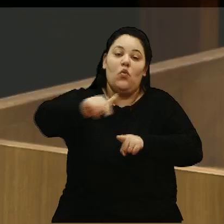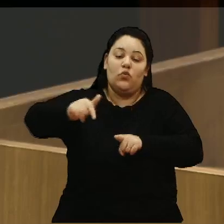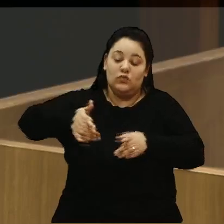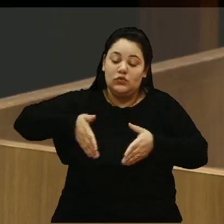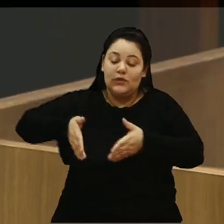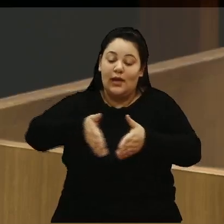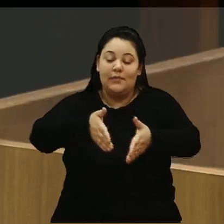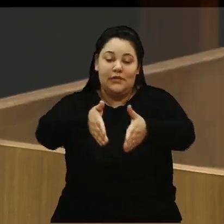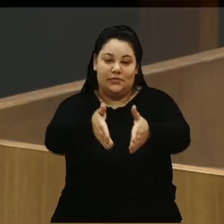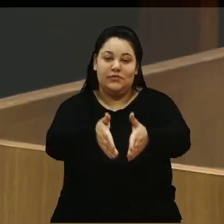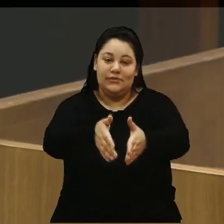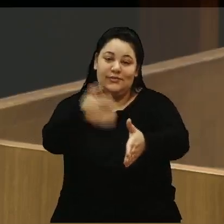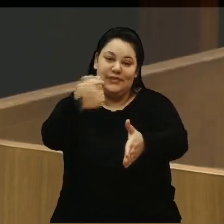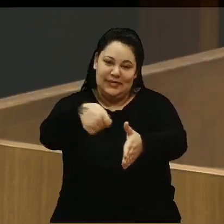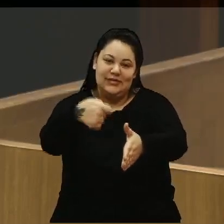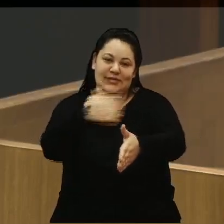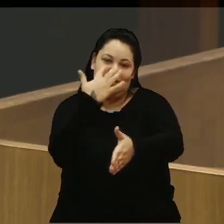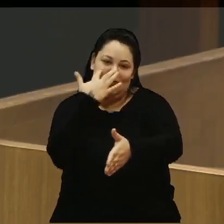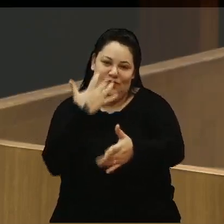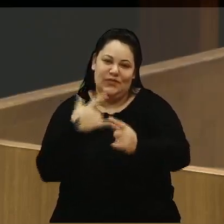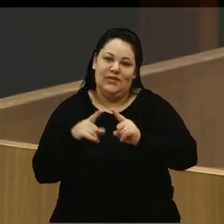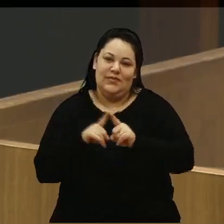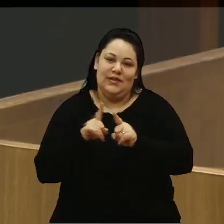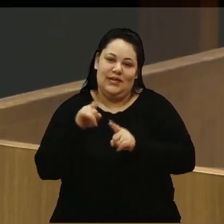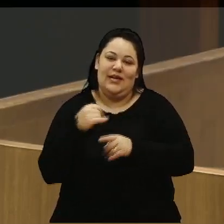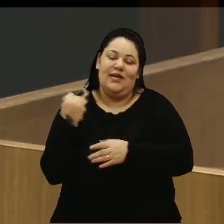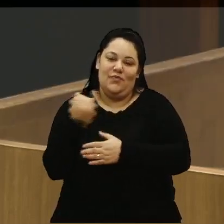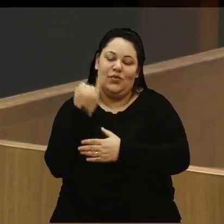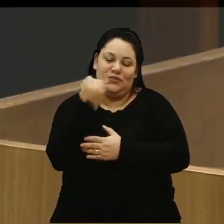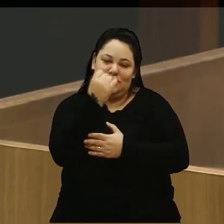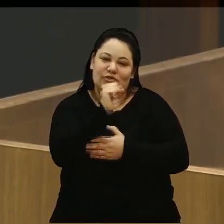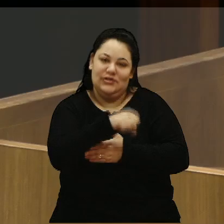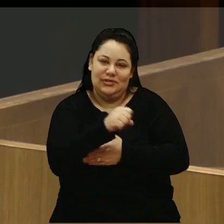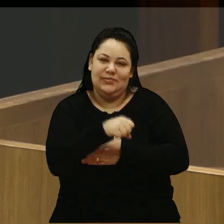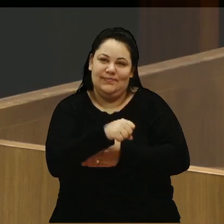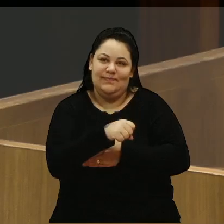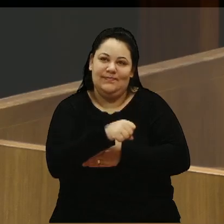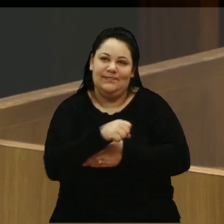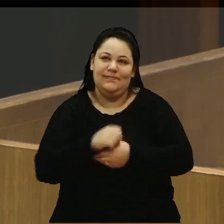que daqui a pouco forem importantes, né, para